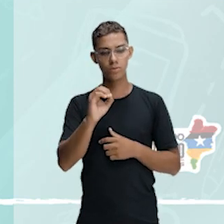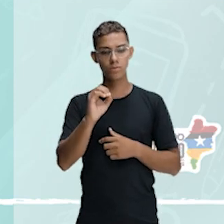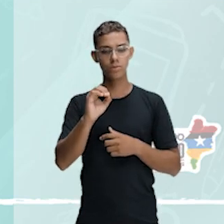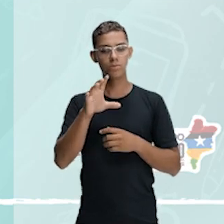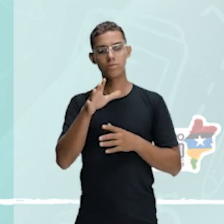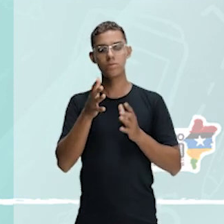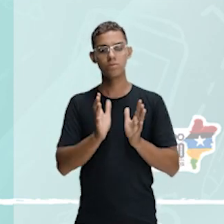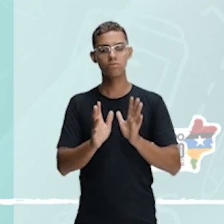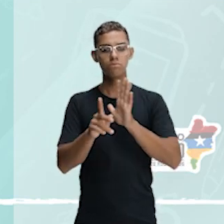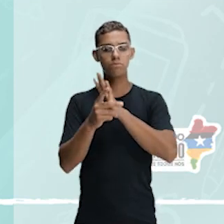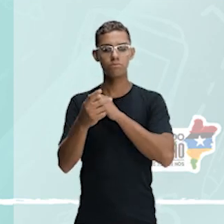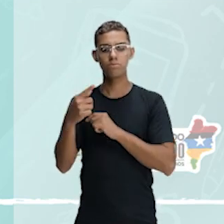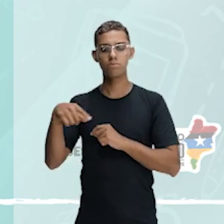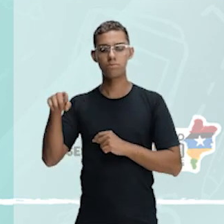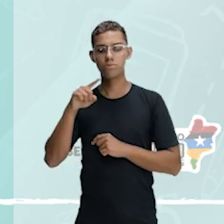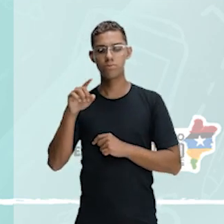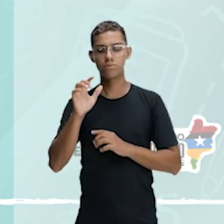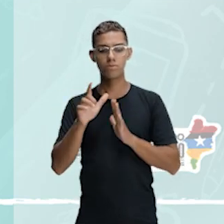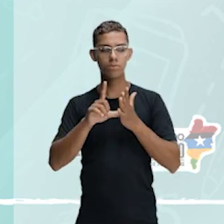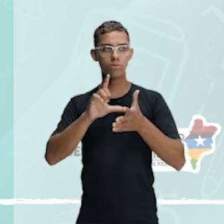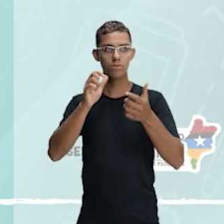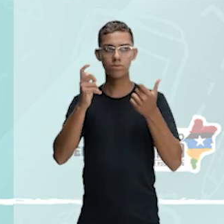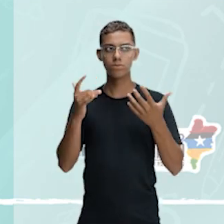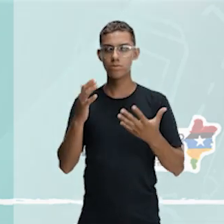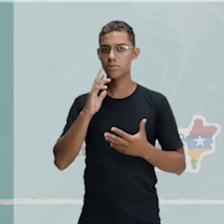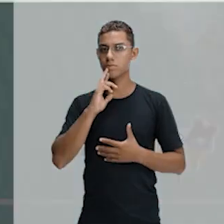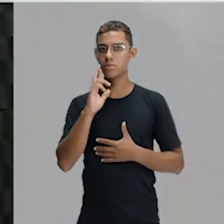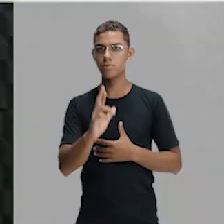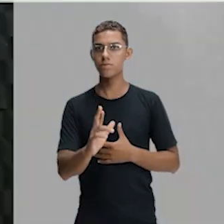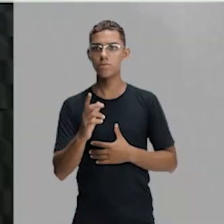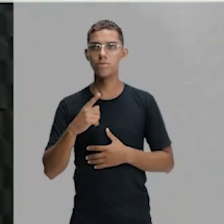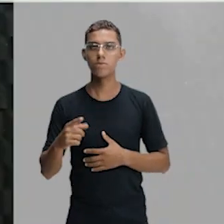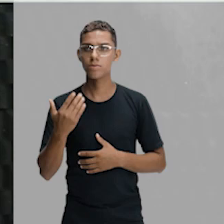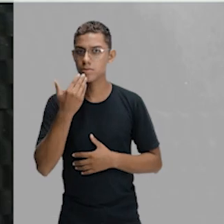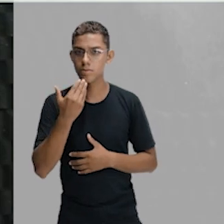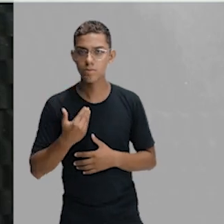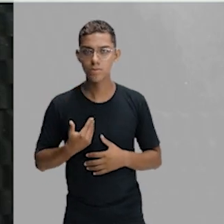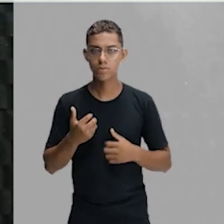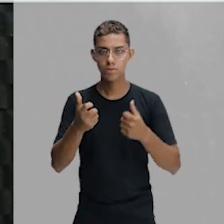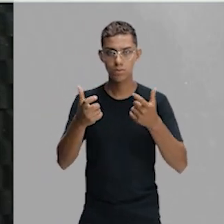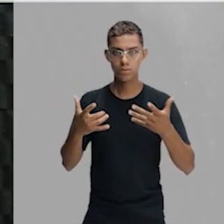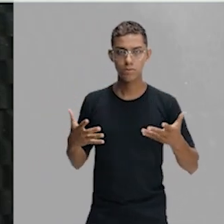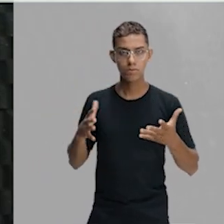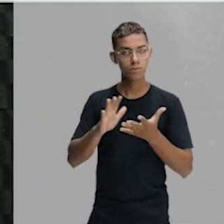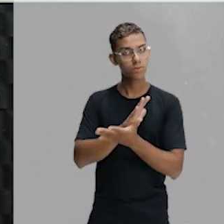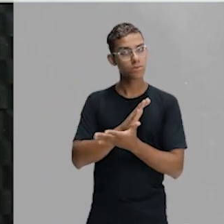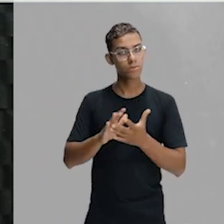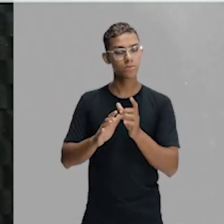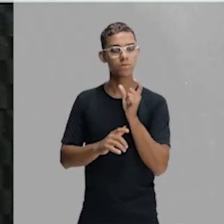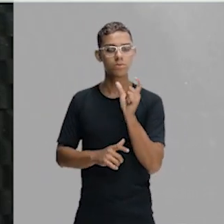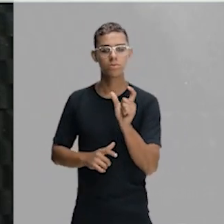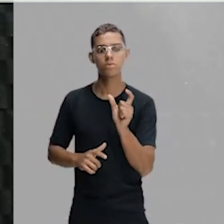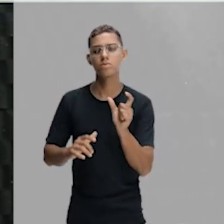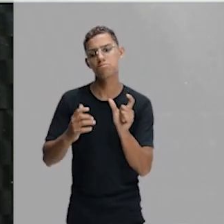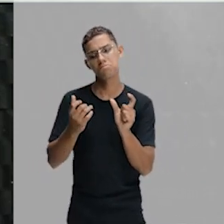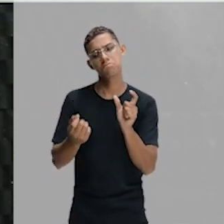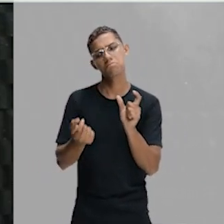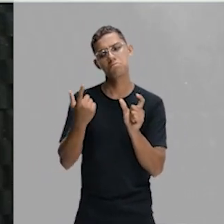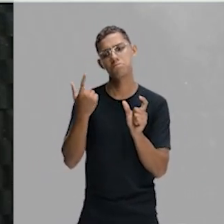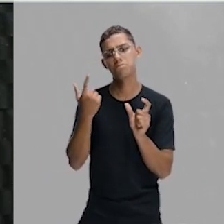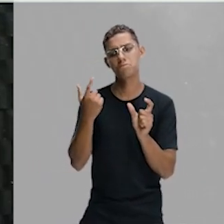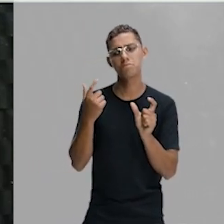descendentes? Antes que eu responda essa questão, eu quero explicar para vocês algumas palavras que para vocês pode ser